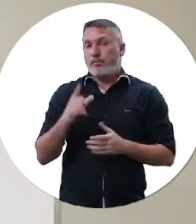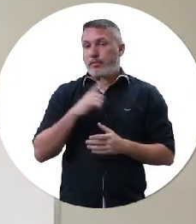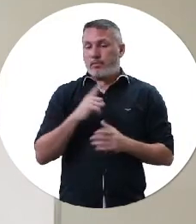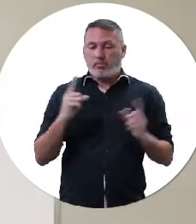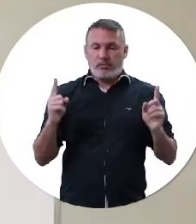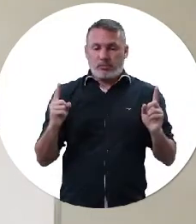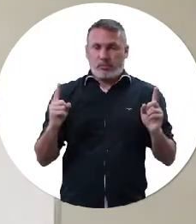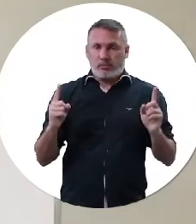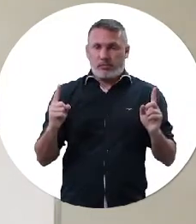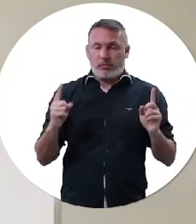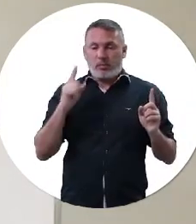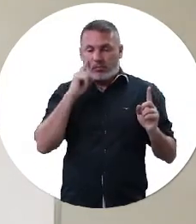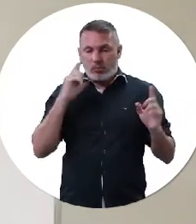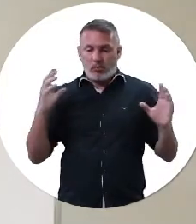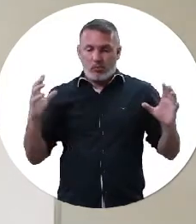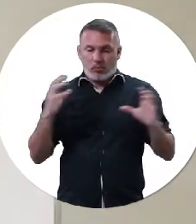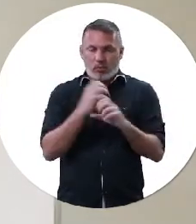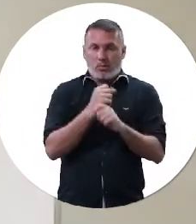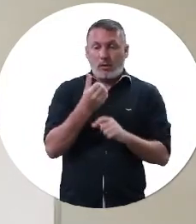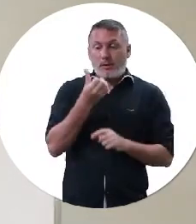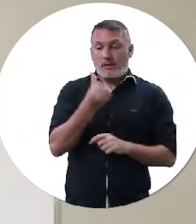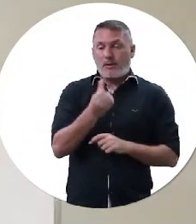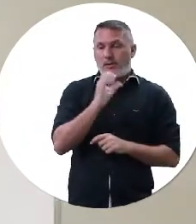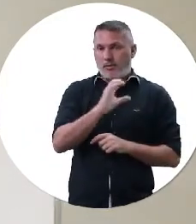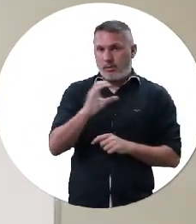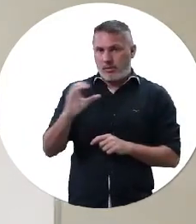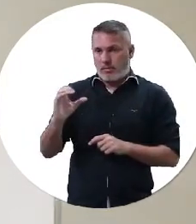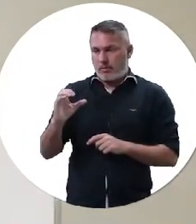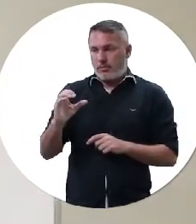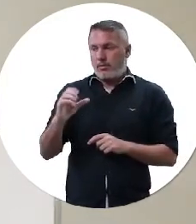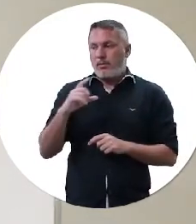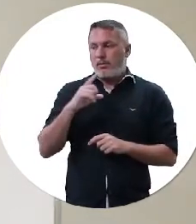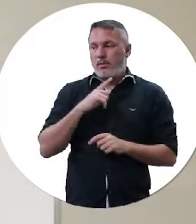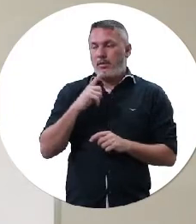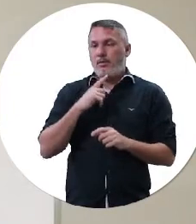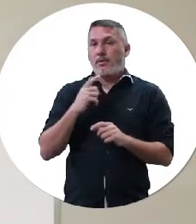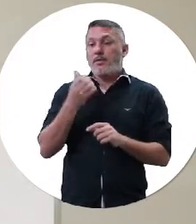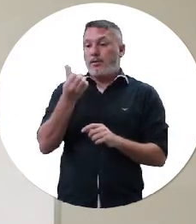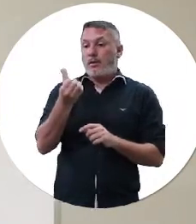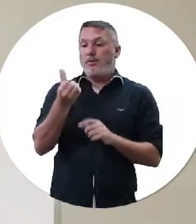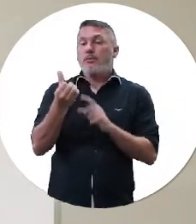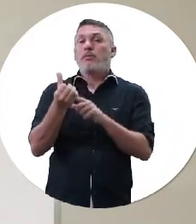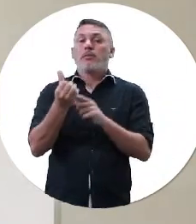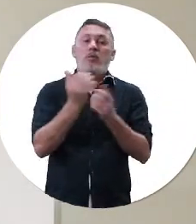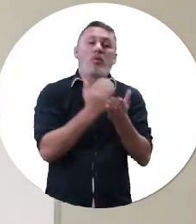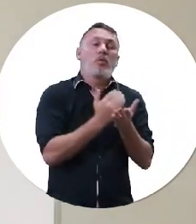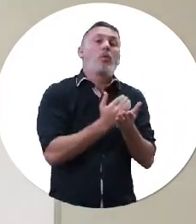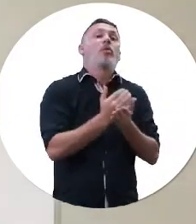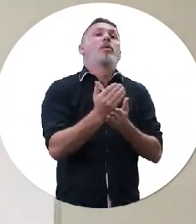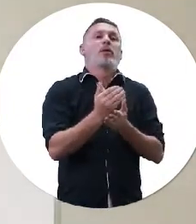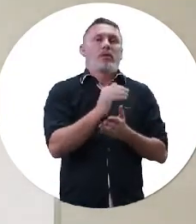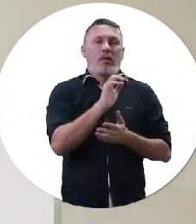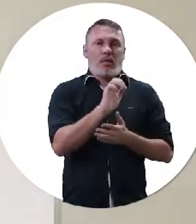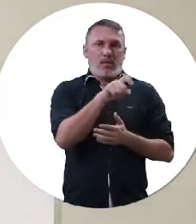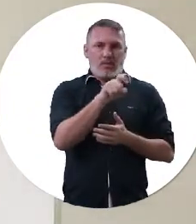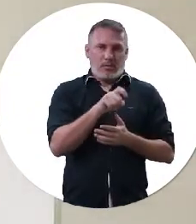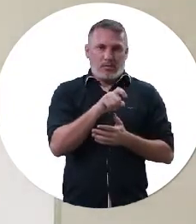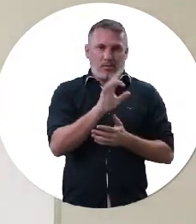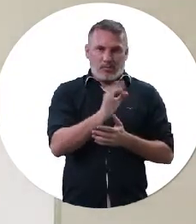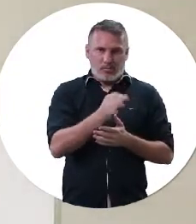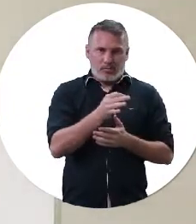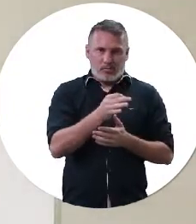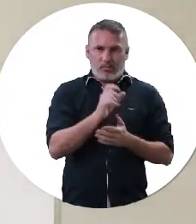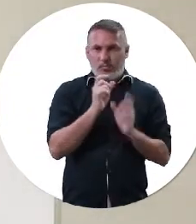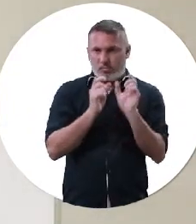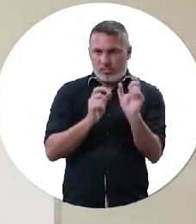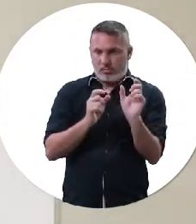pegar os exemplos aqui para ficar mais fácil. Aqui eu tenho uma parte carbonílica com 6 carbonos.